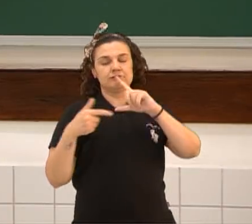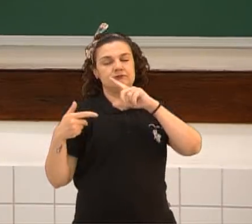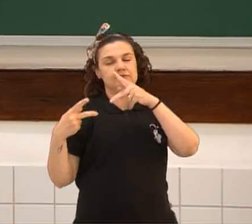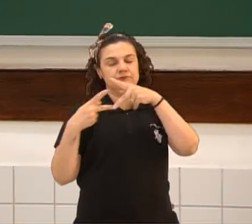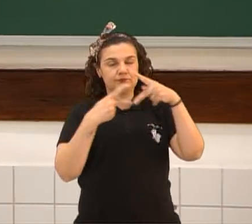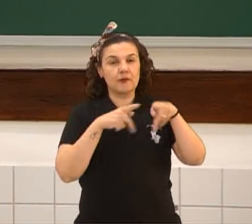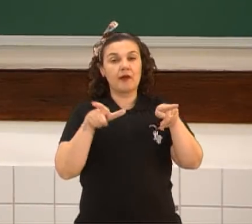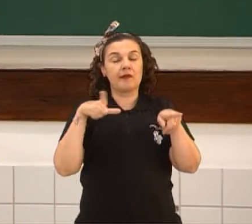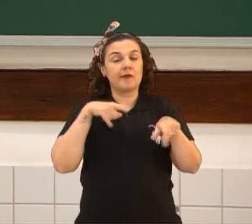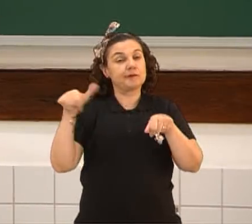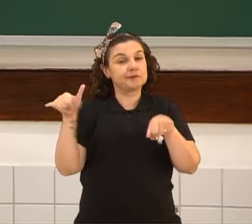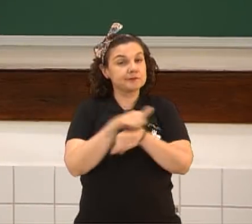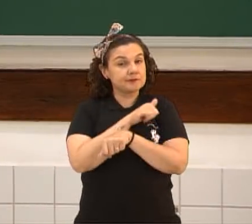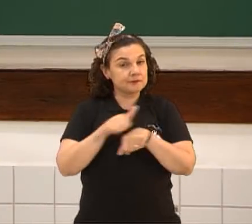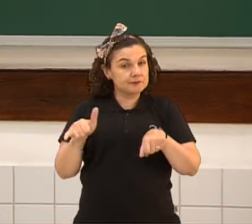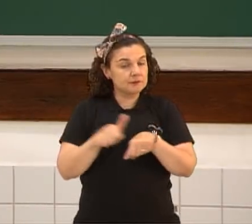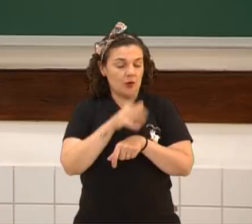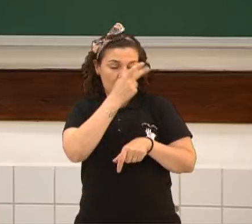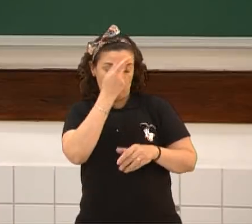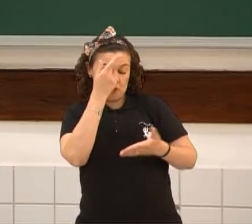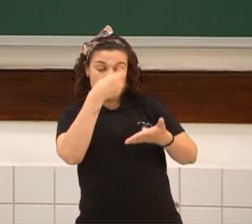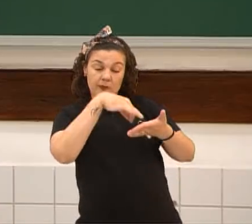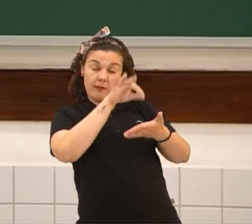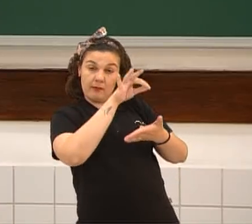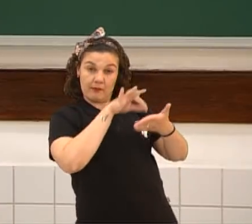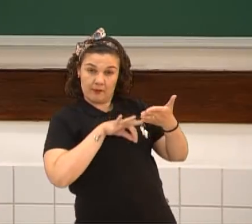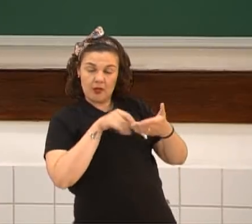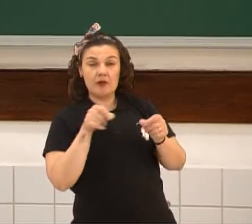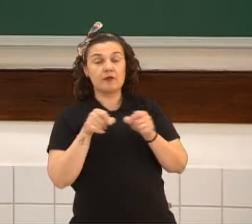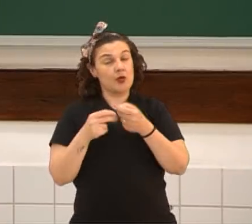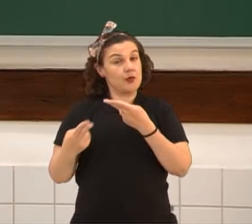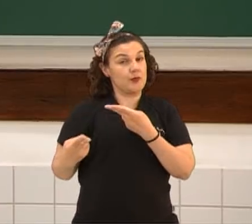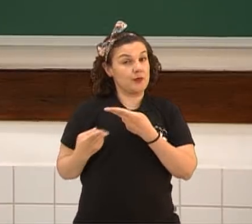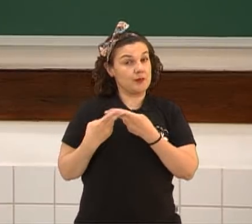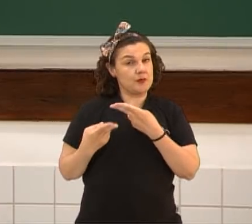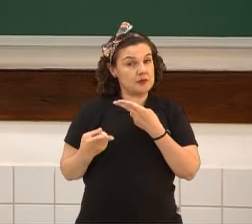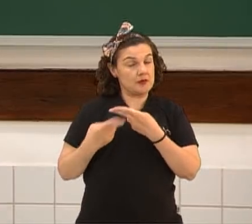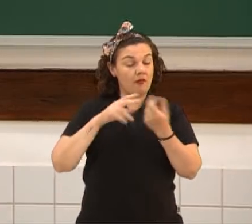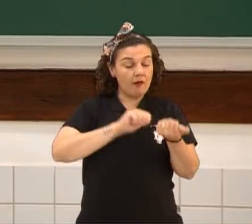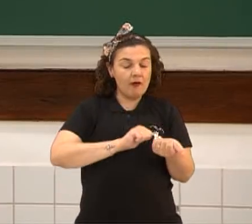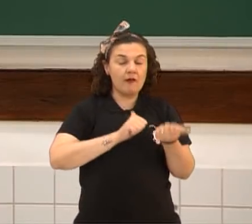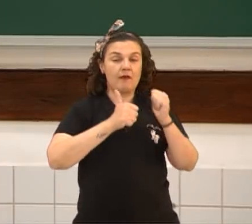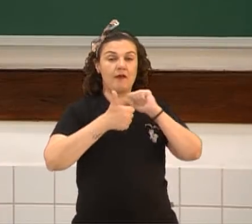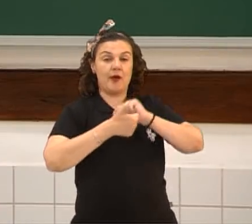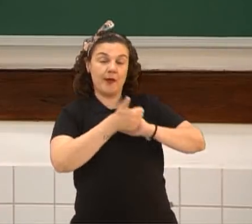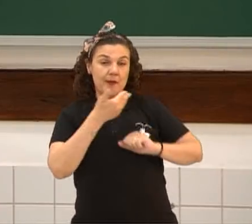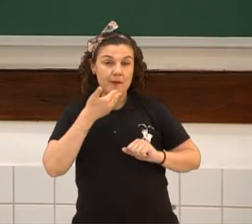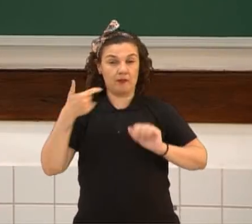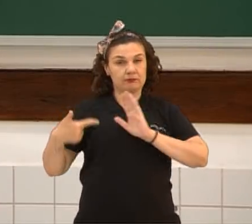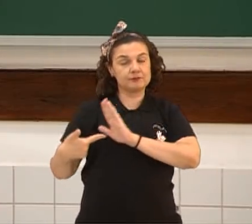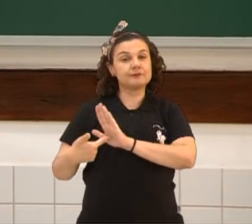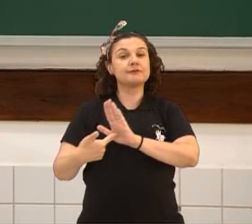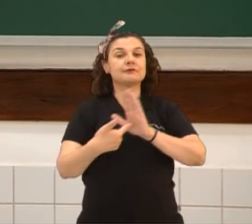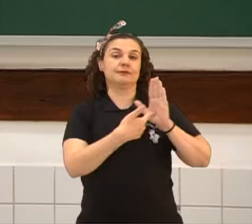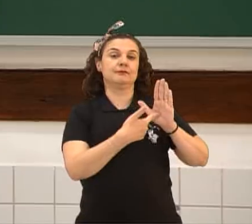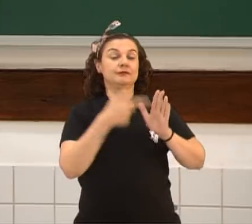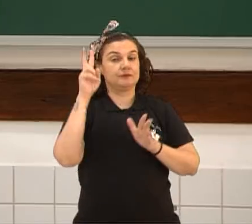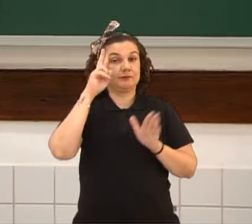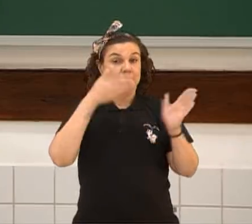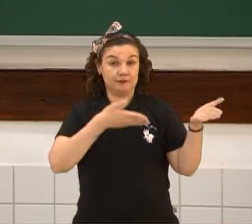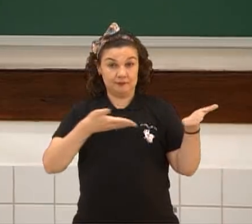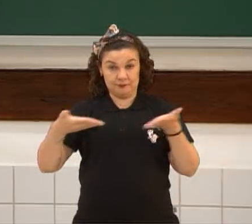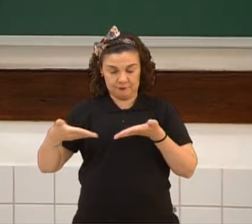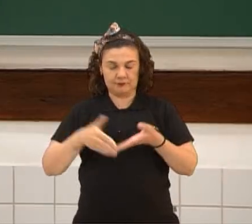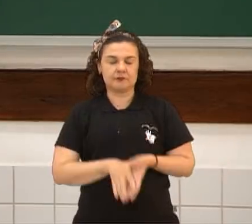vários recursos que o quadrinista, que o cartunista pode estar utilizando para melhor representar a sua história,